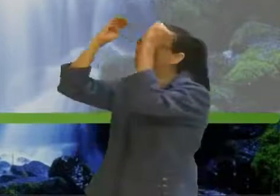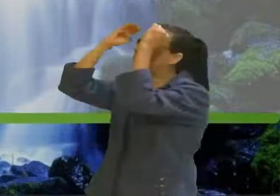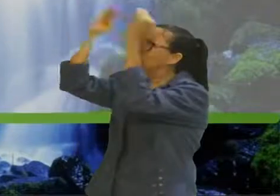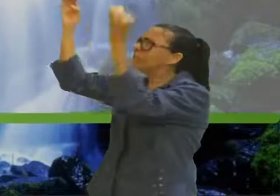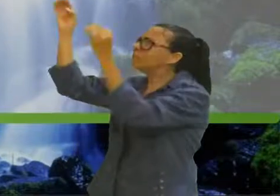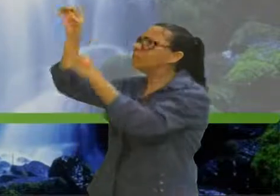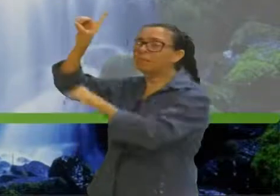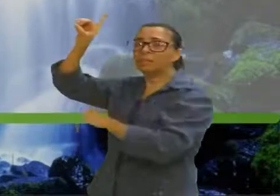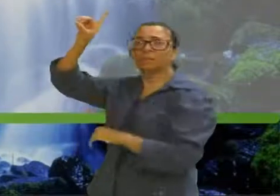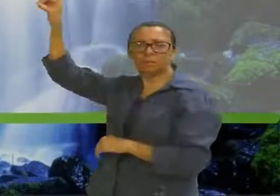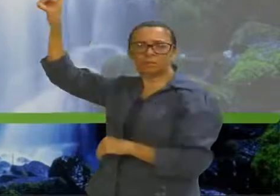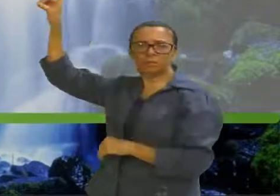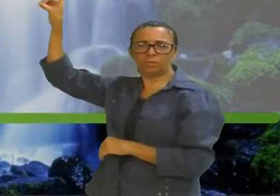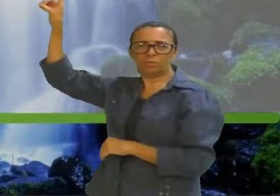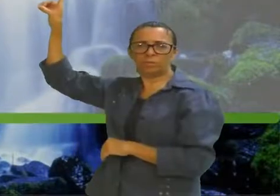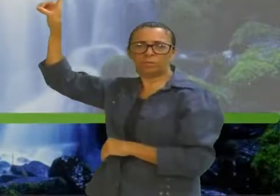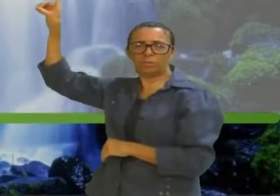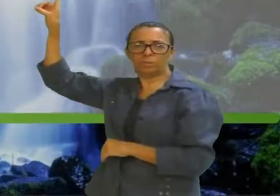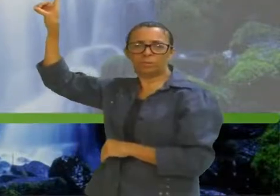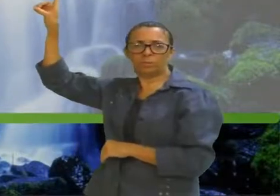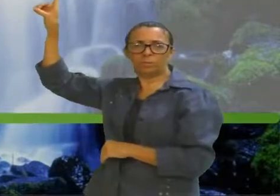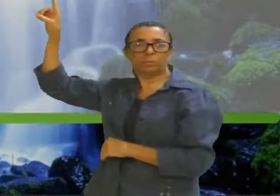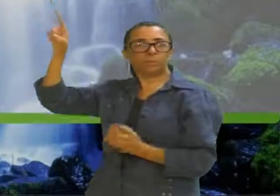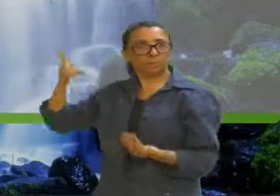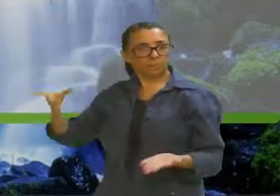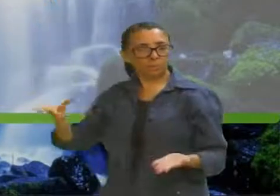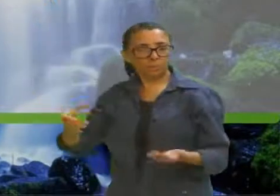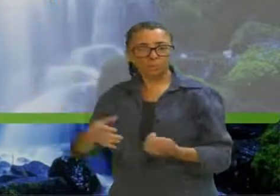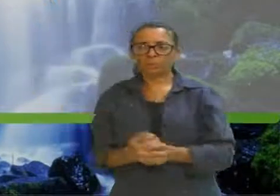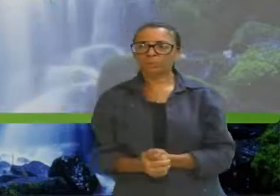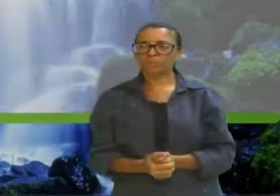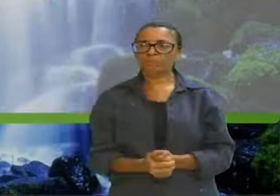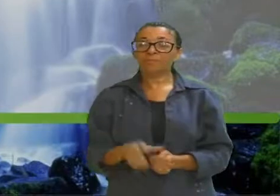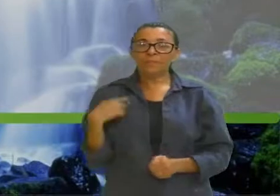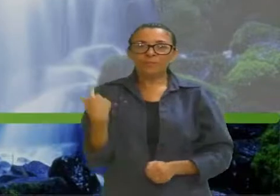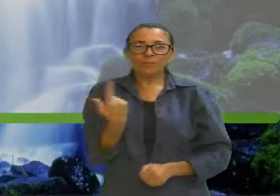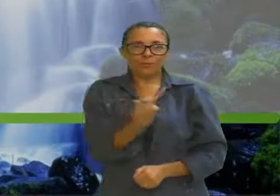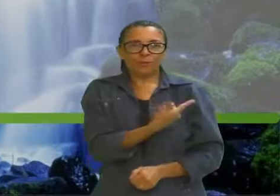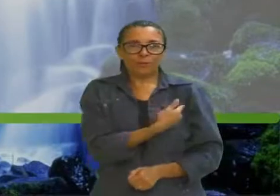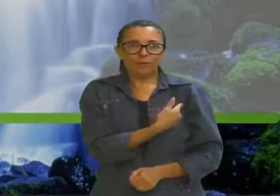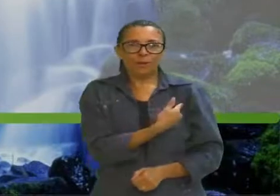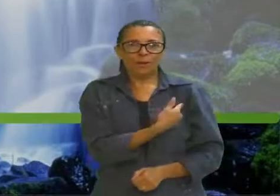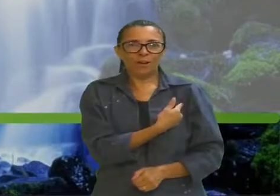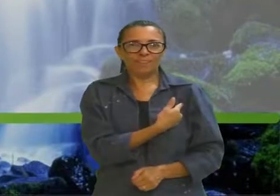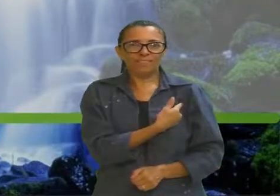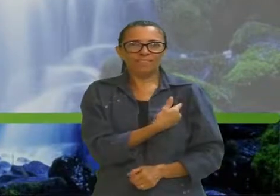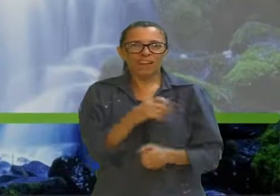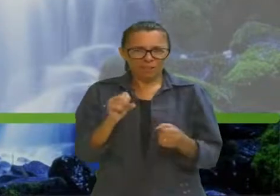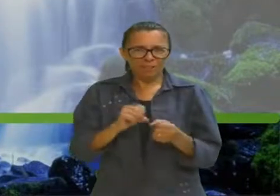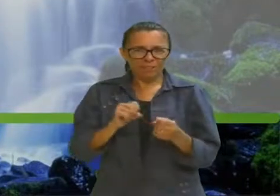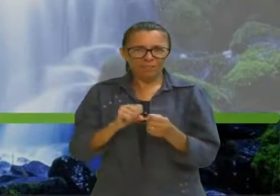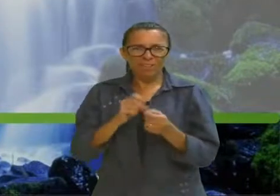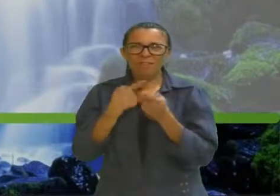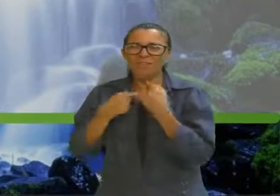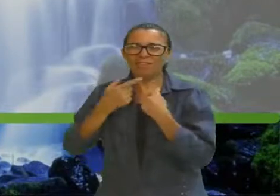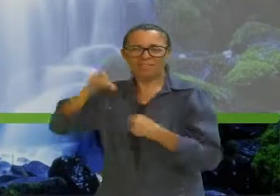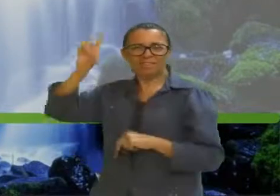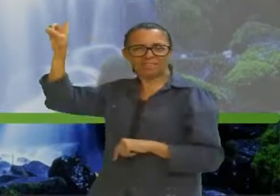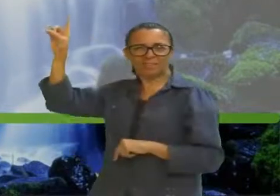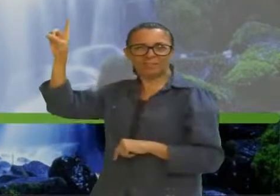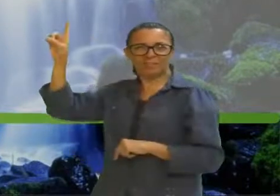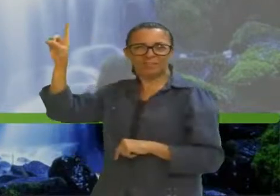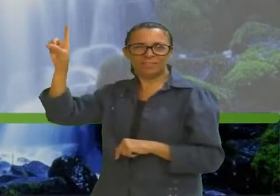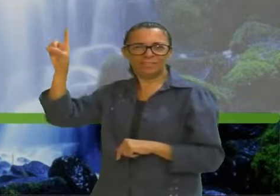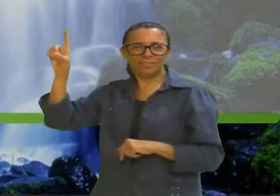E aí, nós iremos experimentá-lo em nossas maneiras. É assim que crescemos